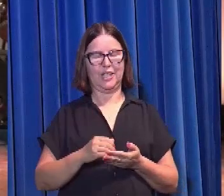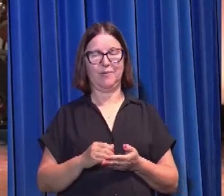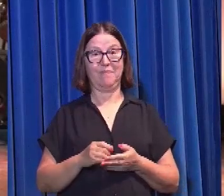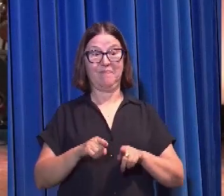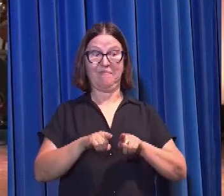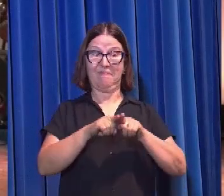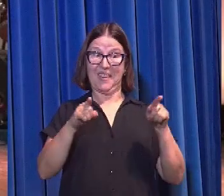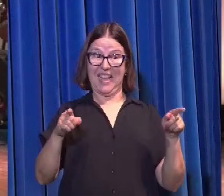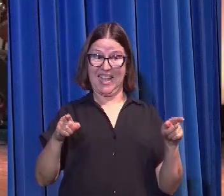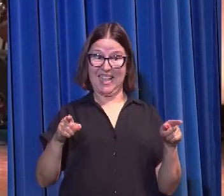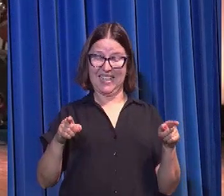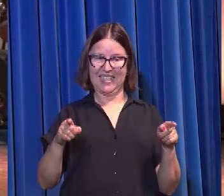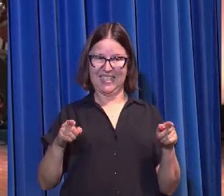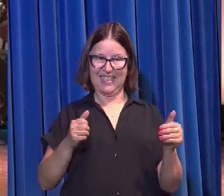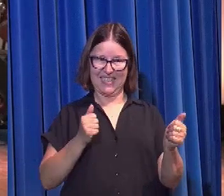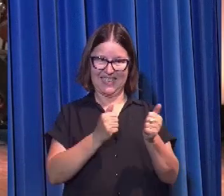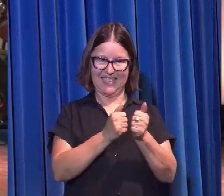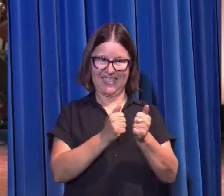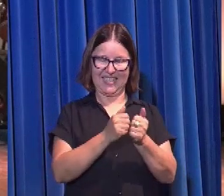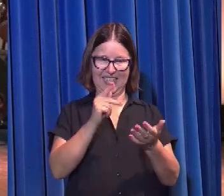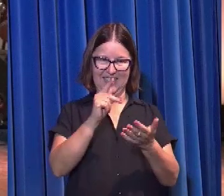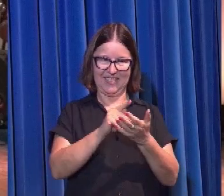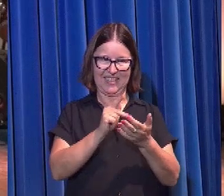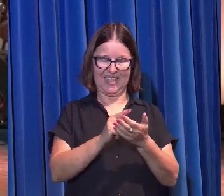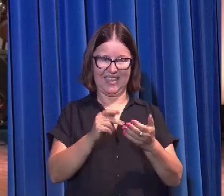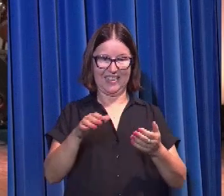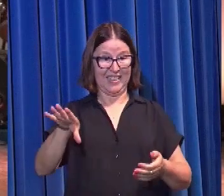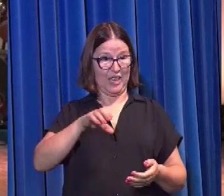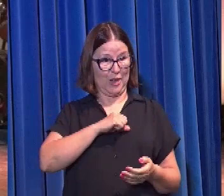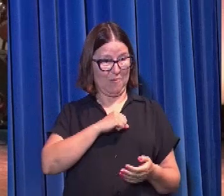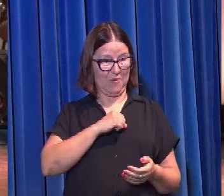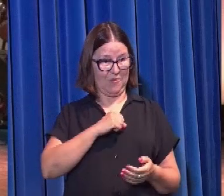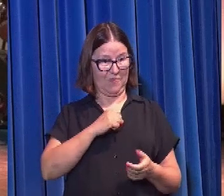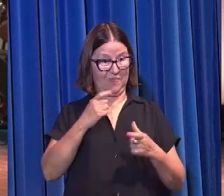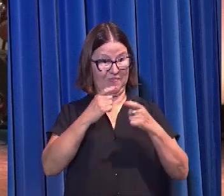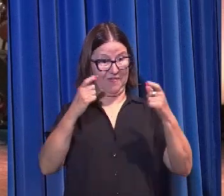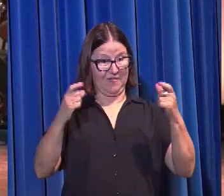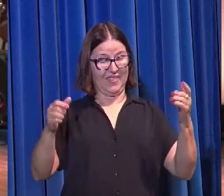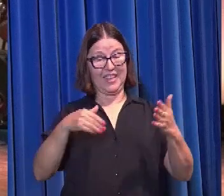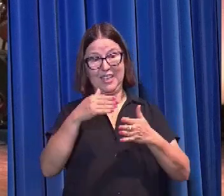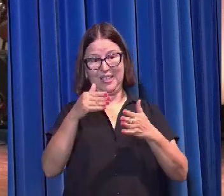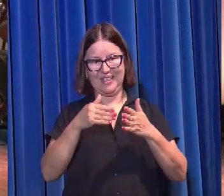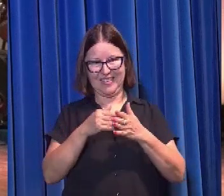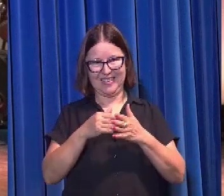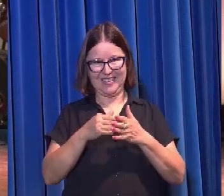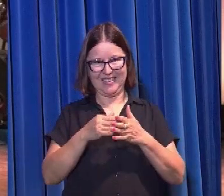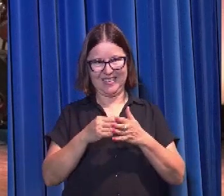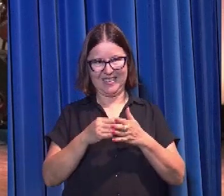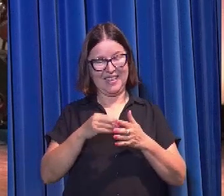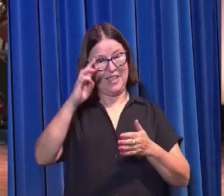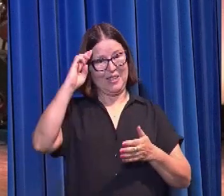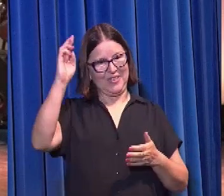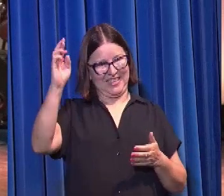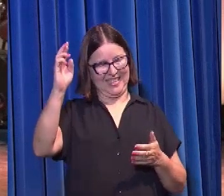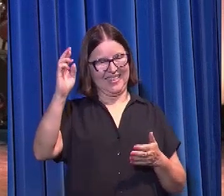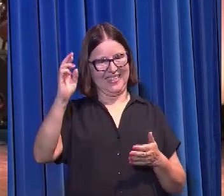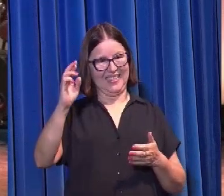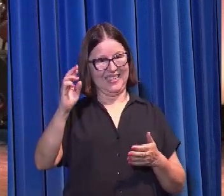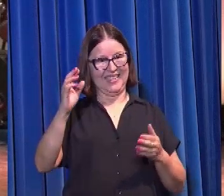Mas, seguindo a verdade em amor, cresçamos em tudo naquele que é a cabeça,